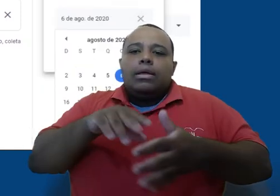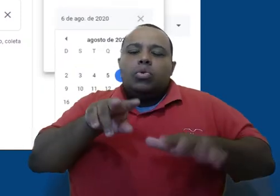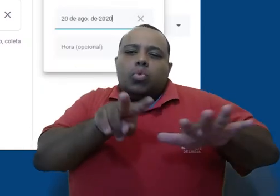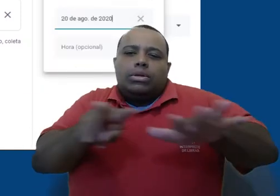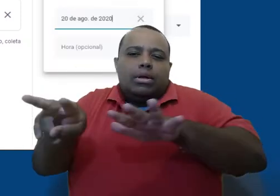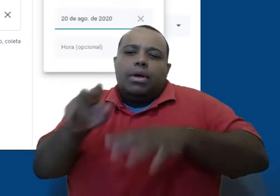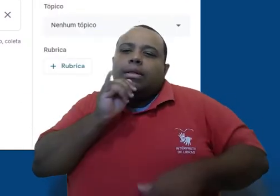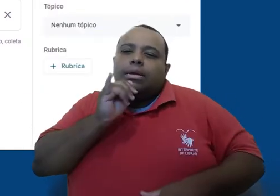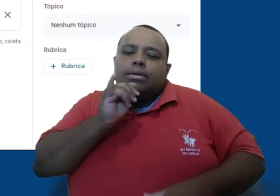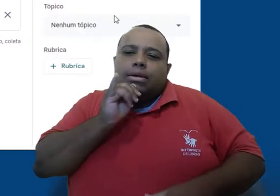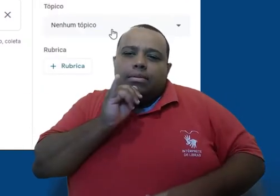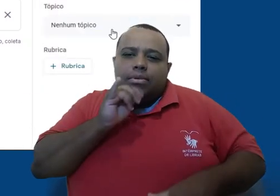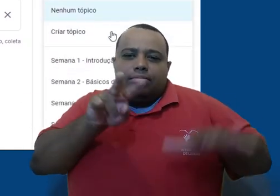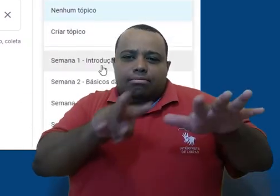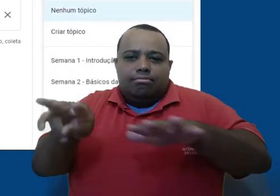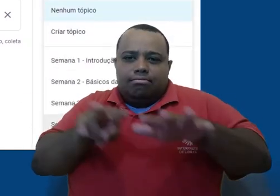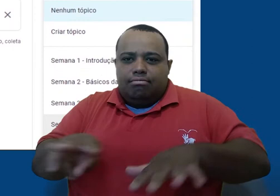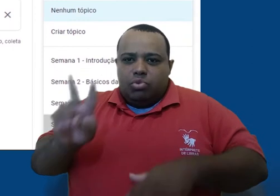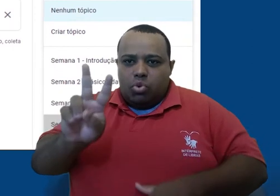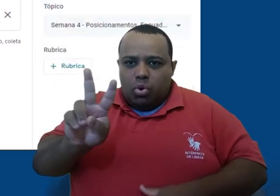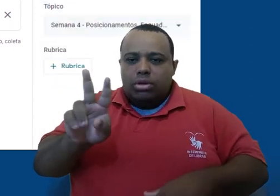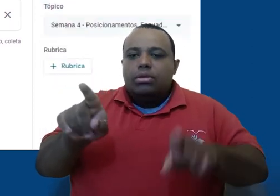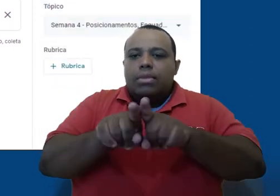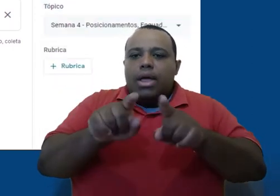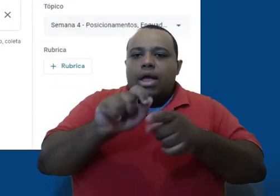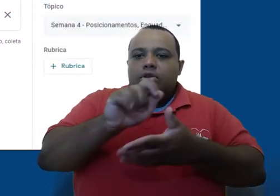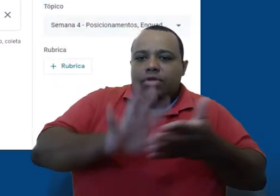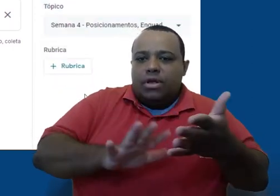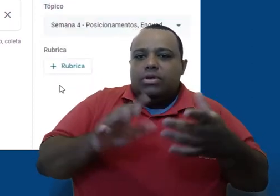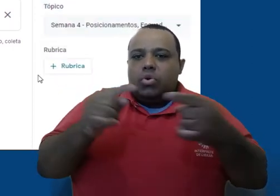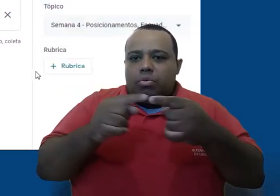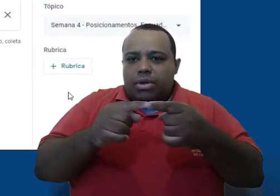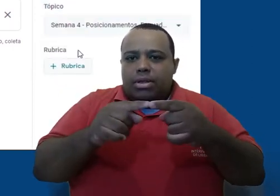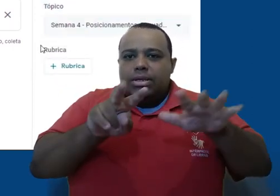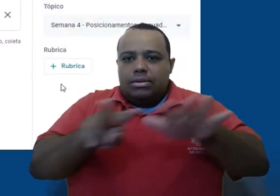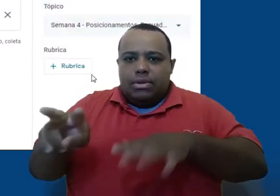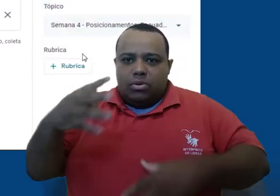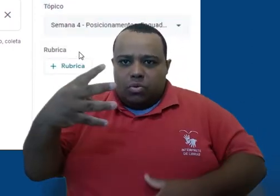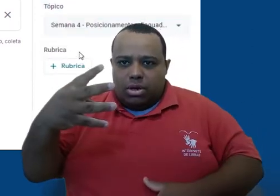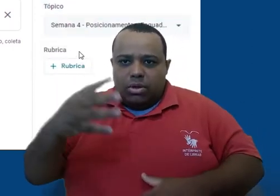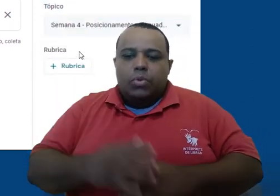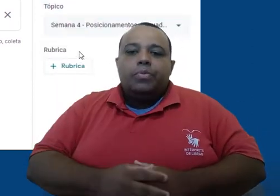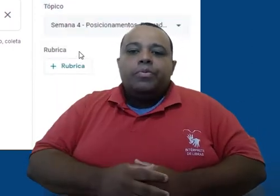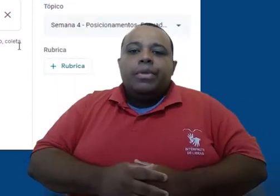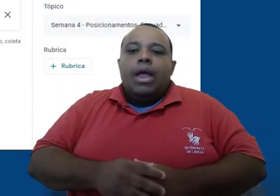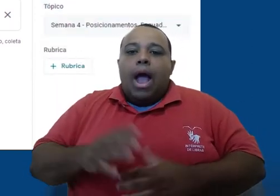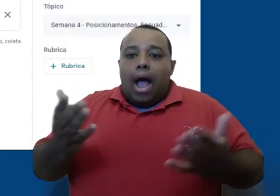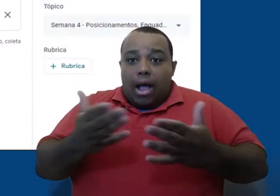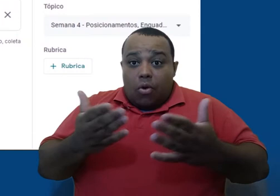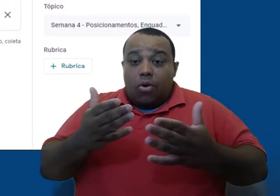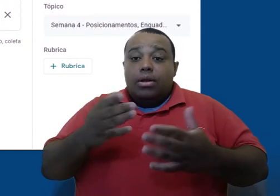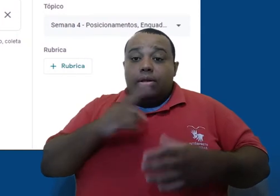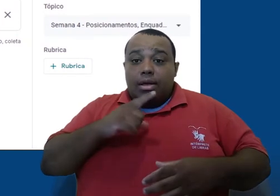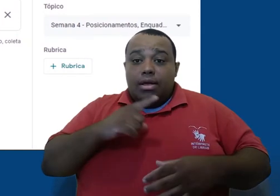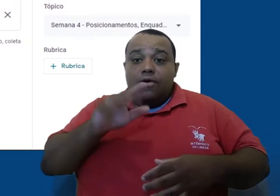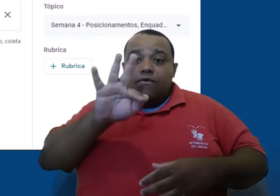daqui duas semanas será uma atividade de semana 4 por exemplo e não preciso criar rubricas Agora posso clicar no meu formulário em